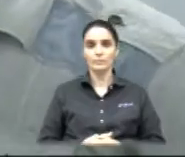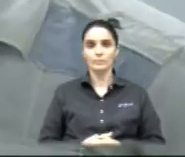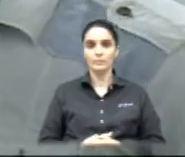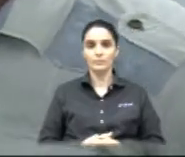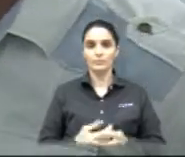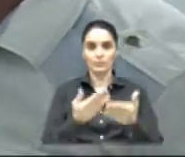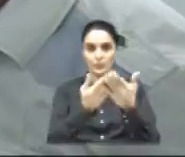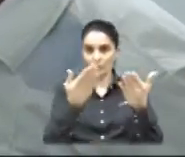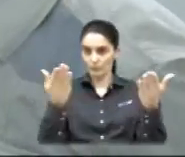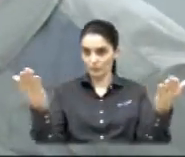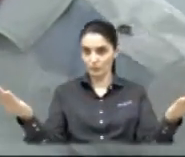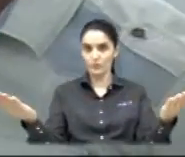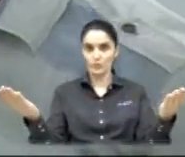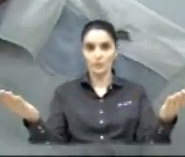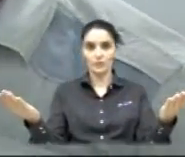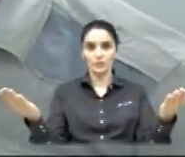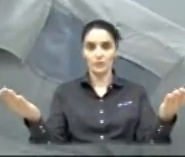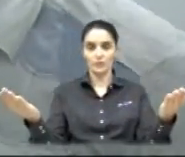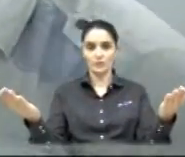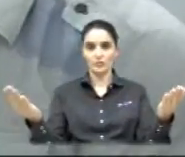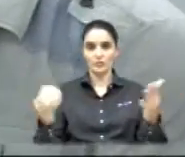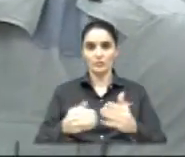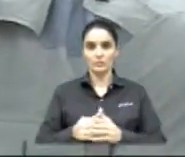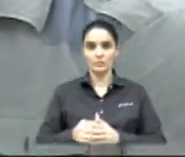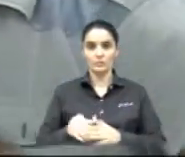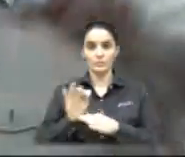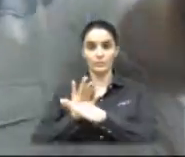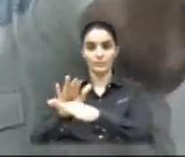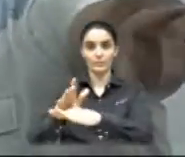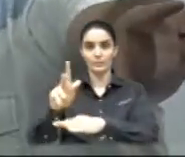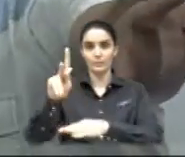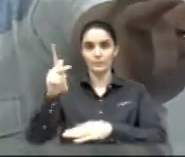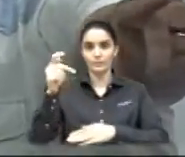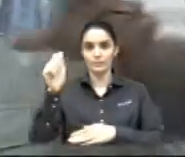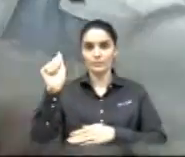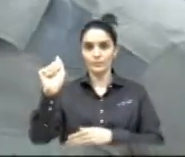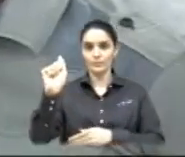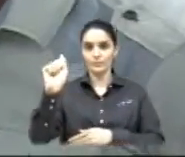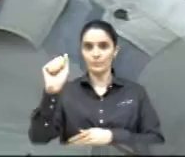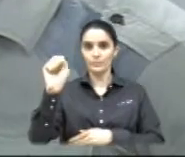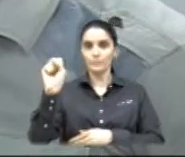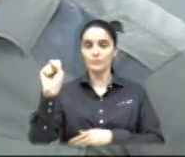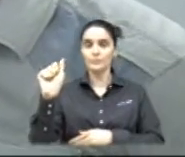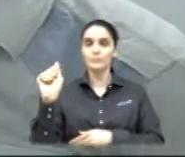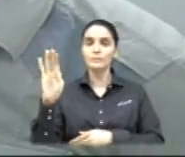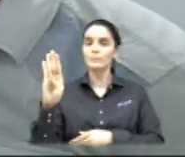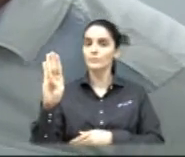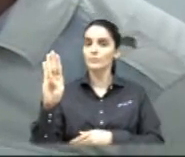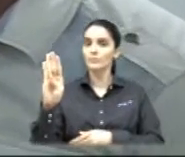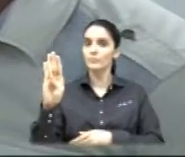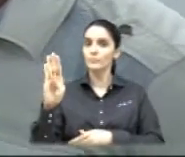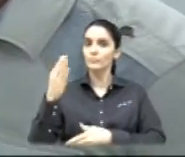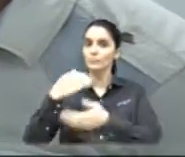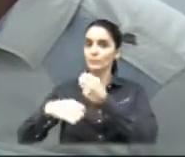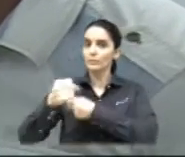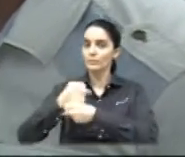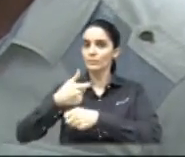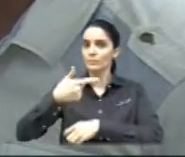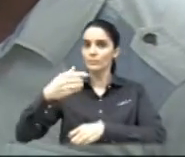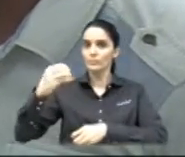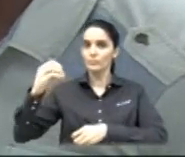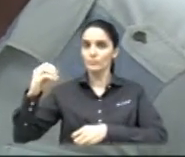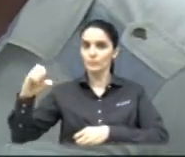a vocês que são cabos eleitorais do caçado, para encerrar, senhor presidente, em 2009, eu